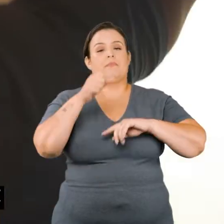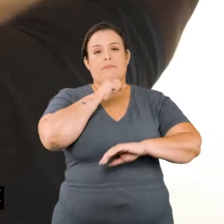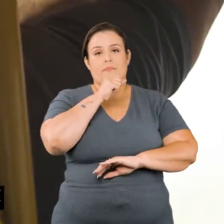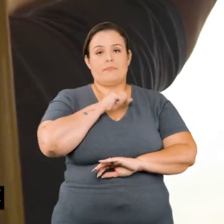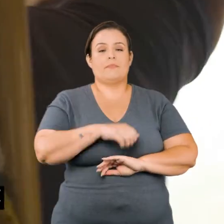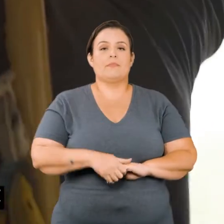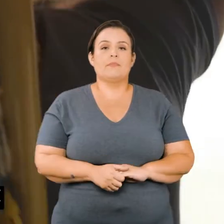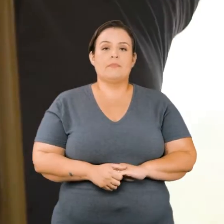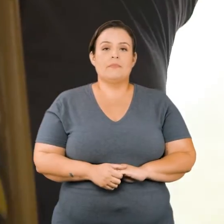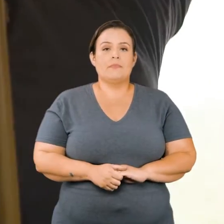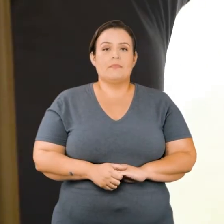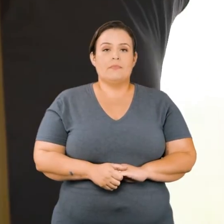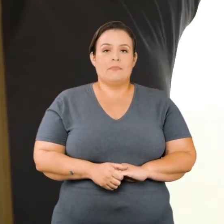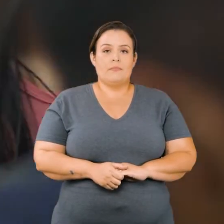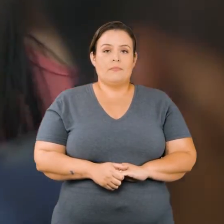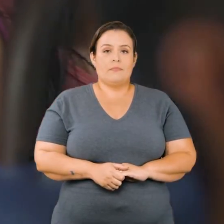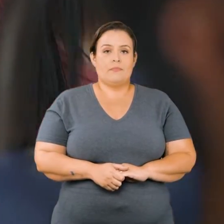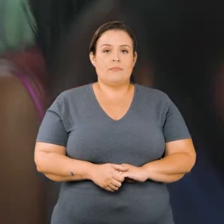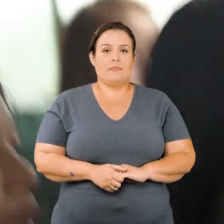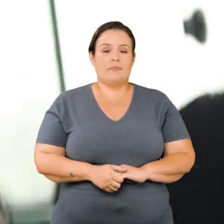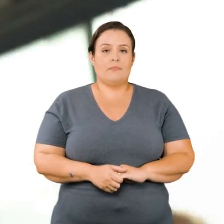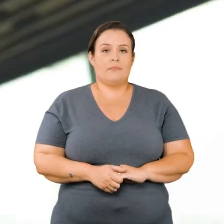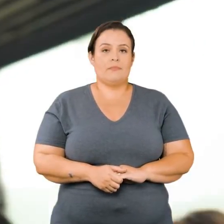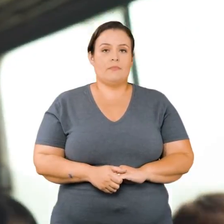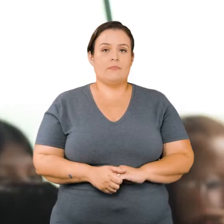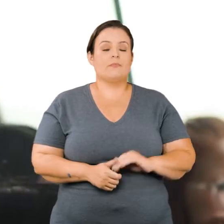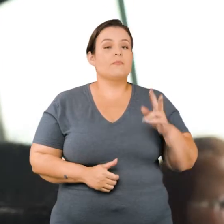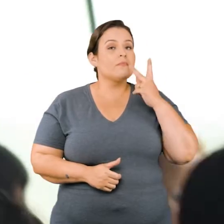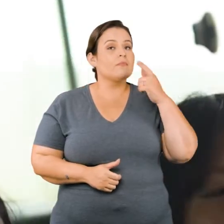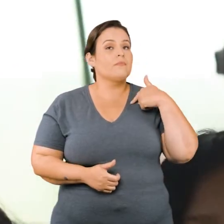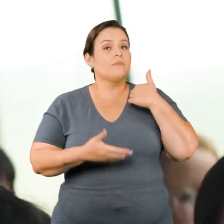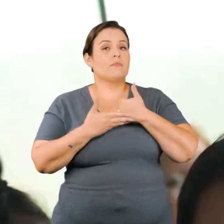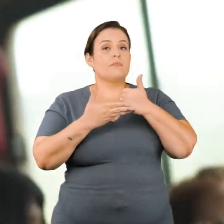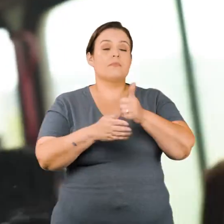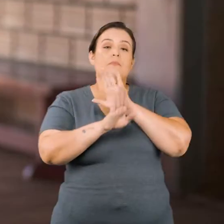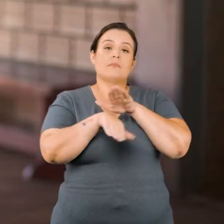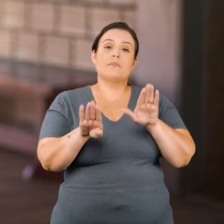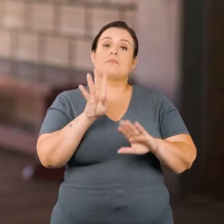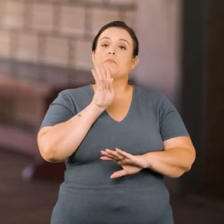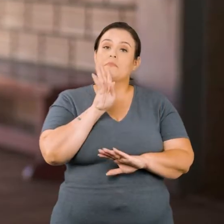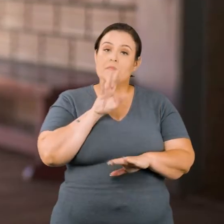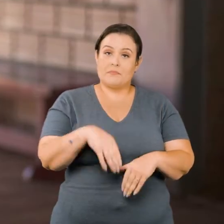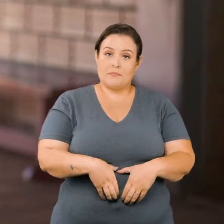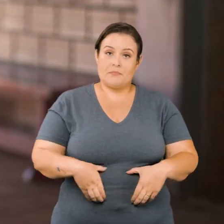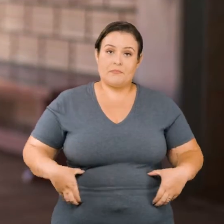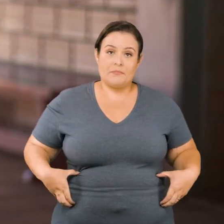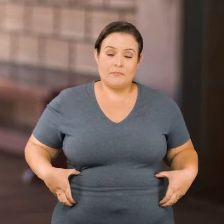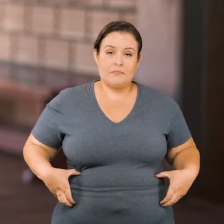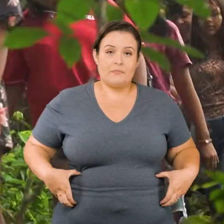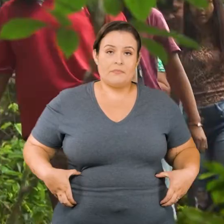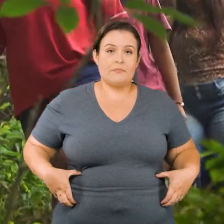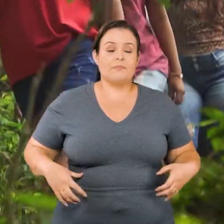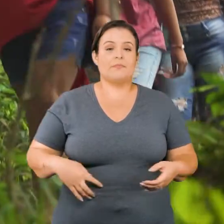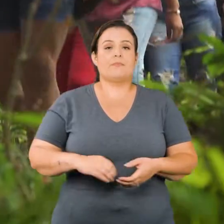sabedores, a gente conversa com os anciões. Ela falou, para mim levar aos alunos para conhecer a cinta,